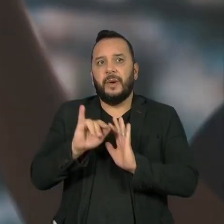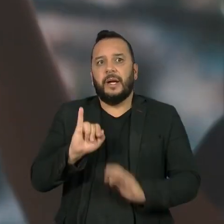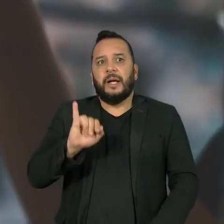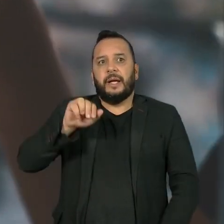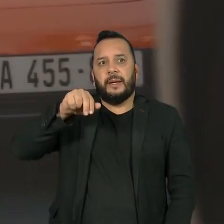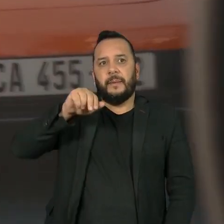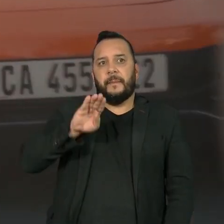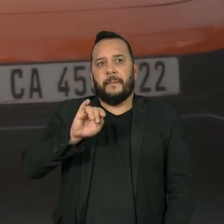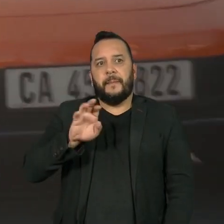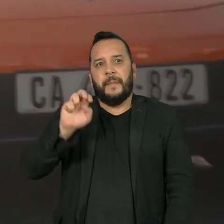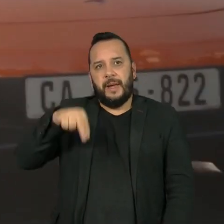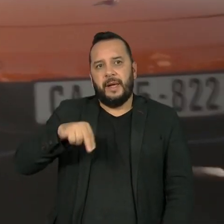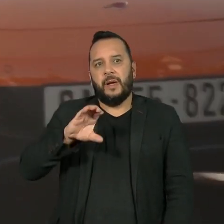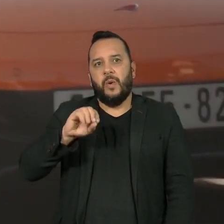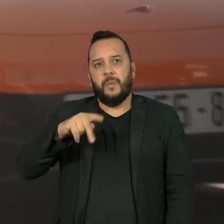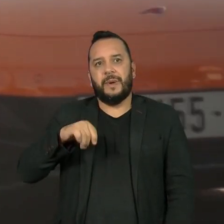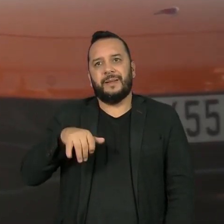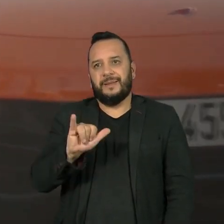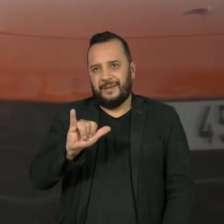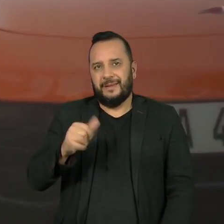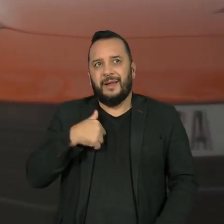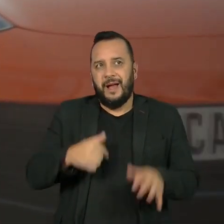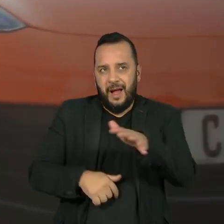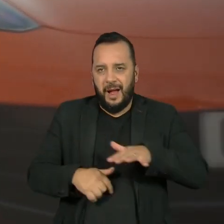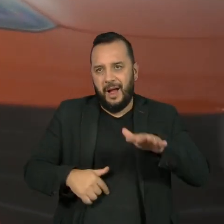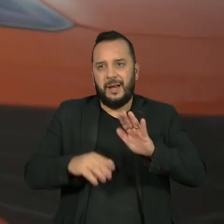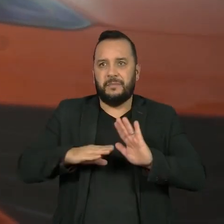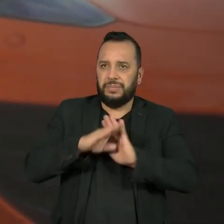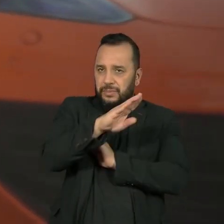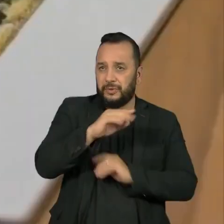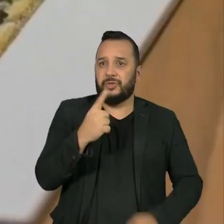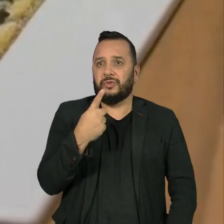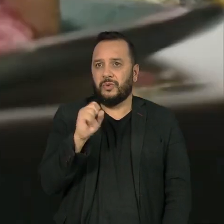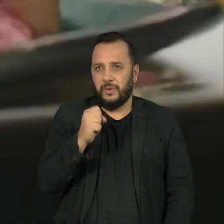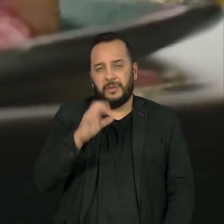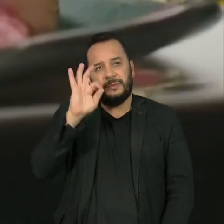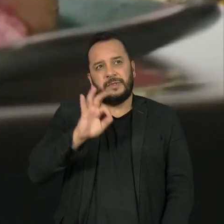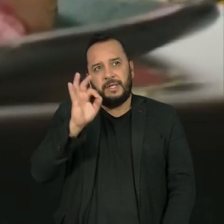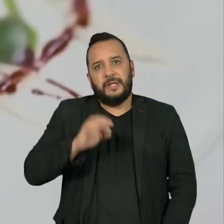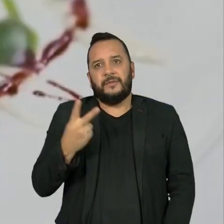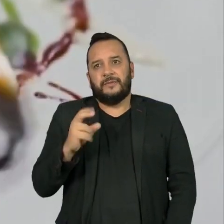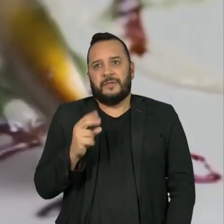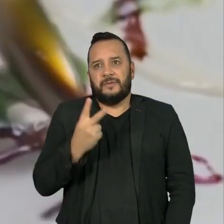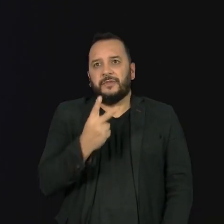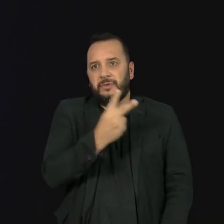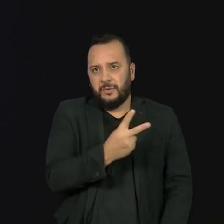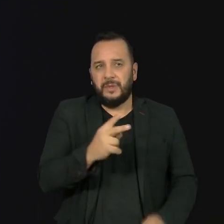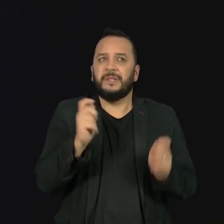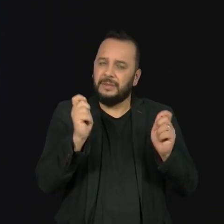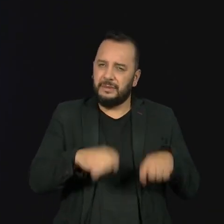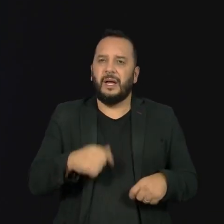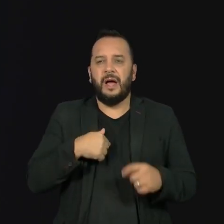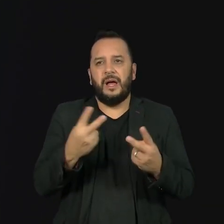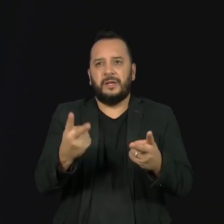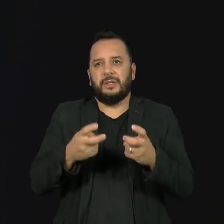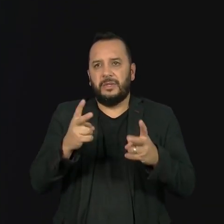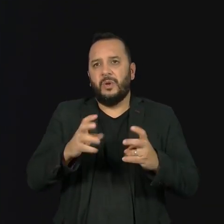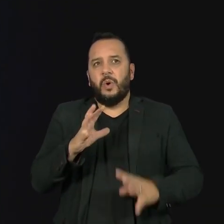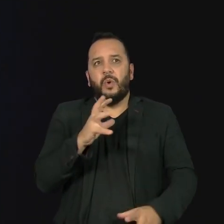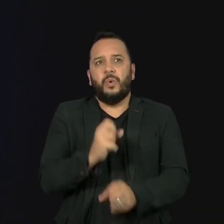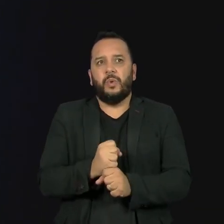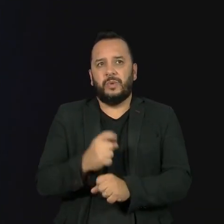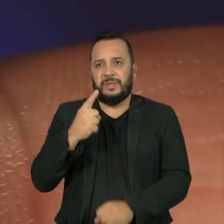com o relatório, o setor cresceu 18% em 2022 e pode chegar a um rendimento de